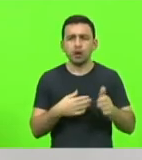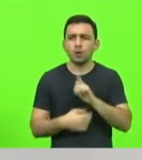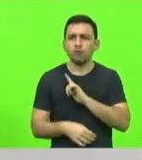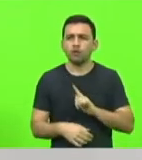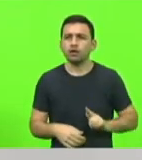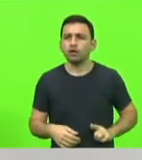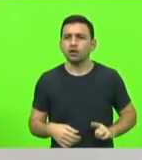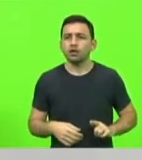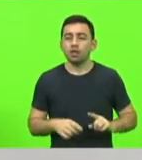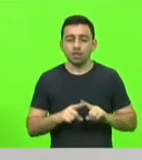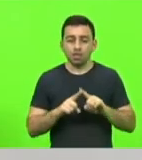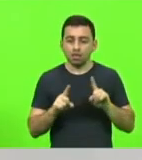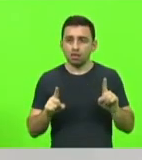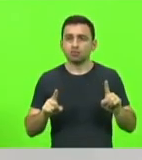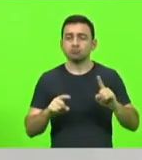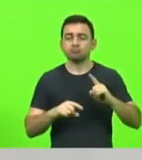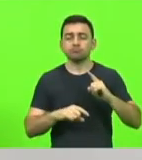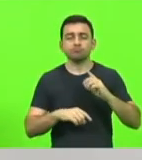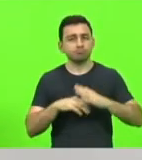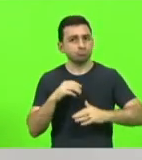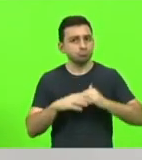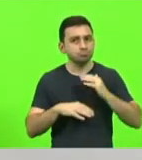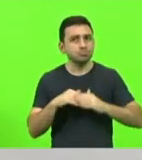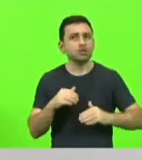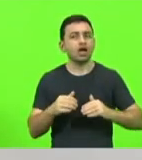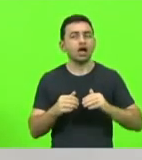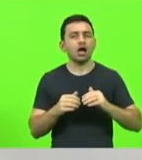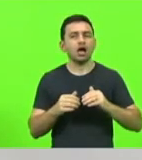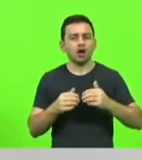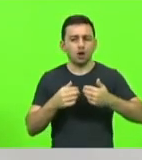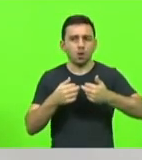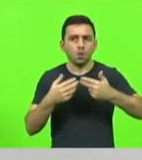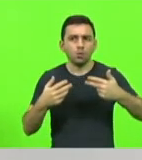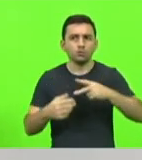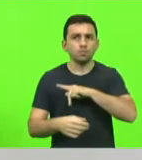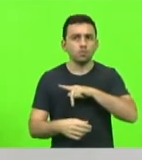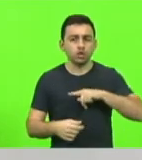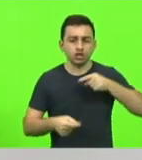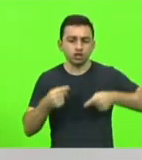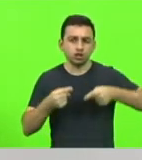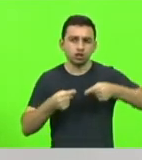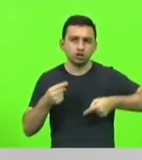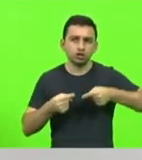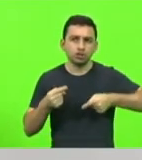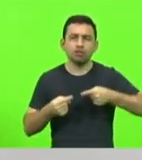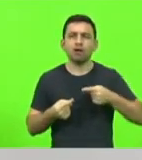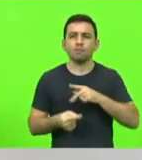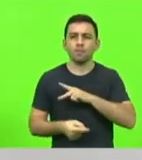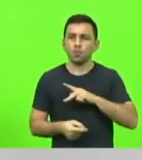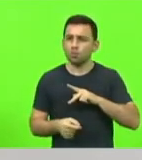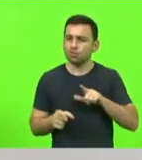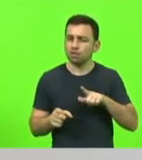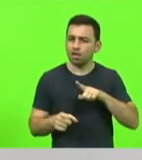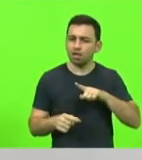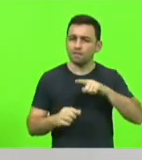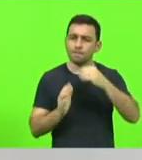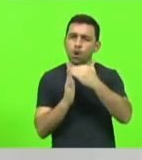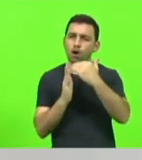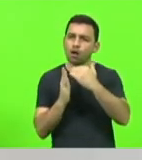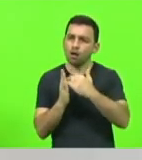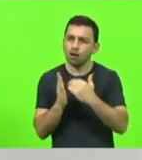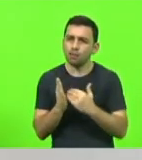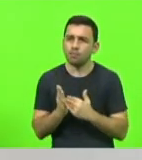entra com as suas atividades, com as suas políticas públicas, com os seus programas e com